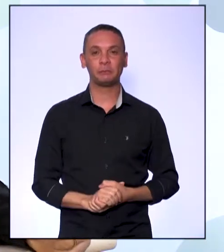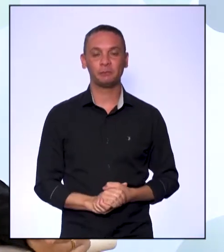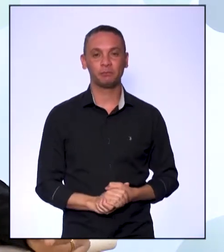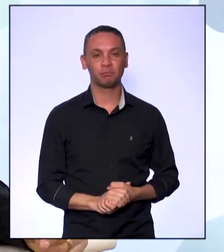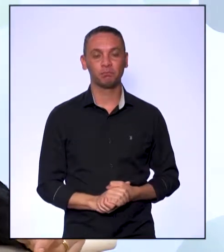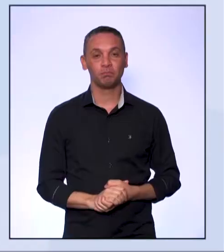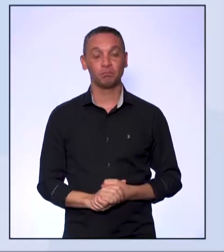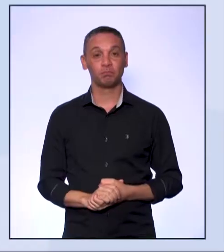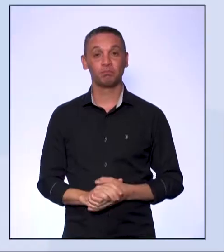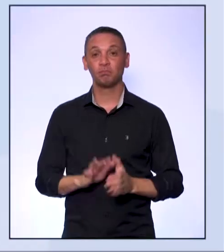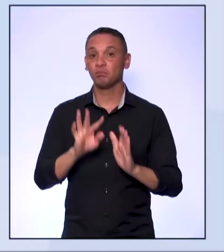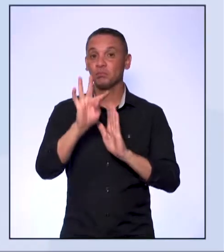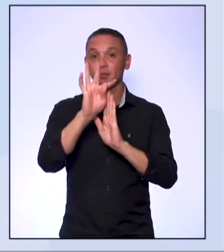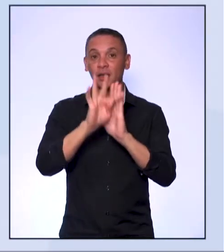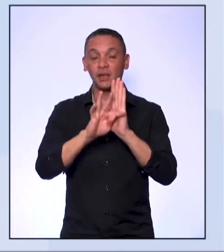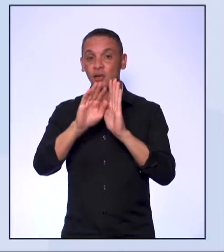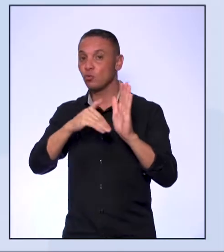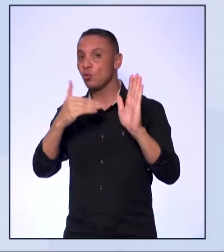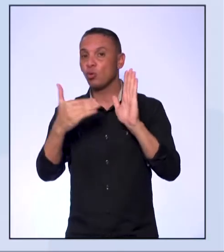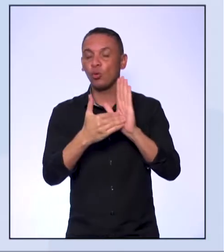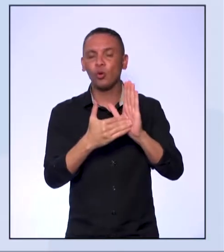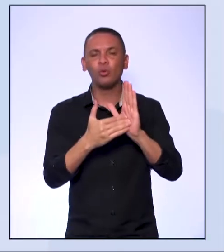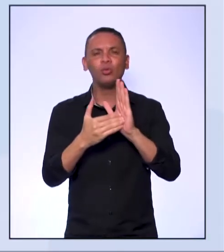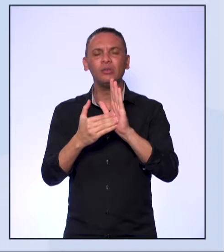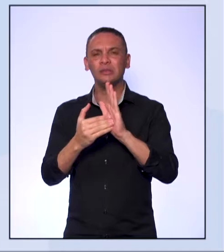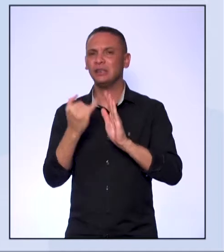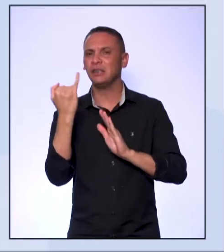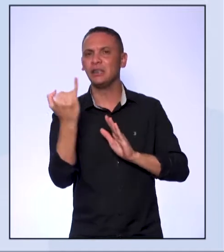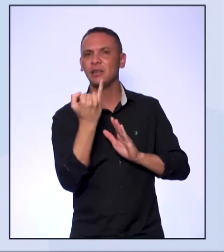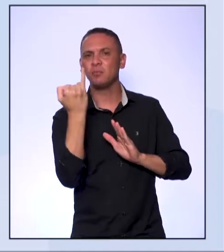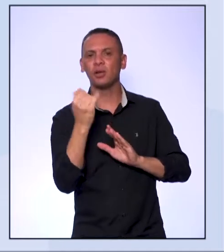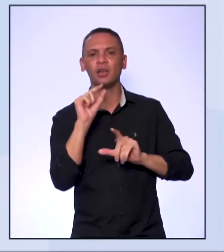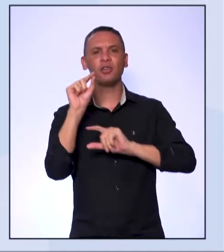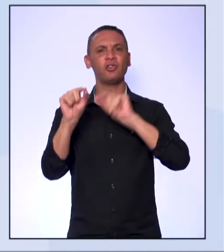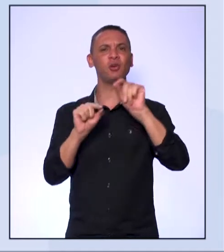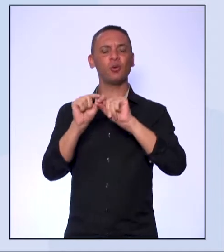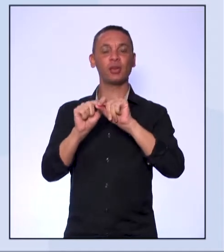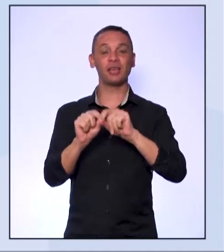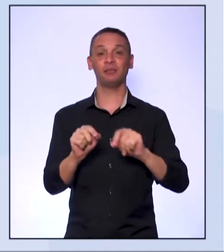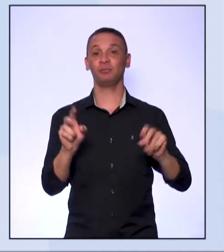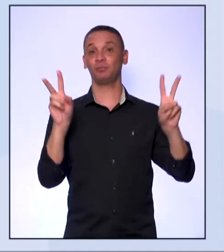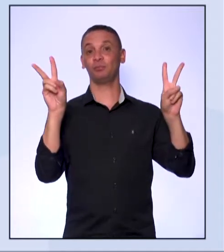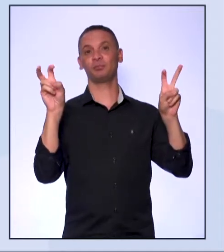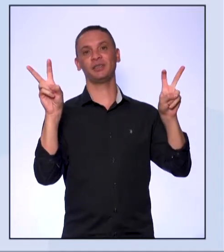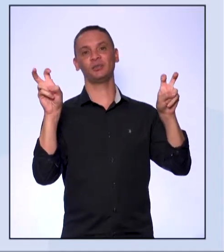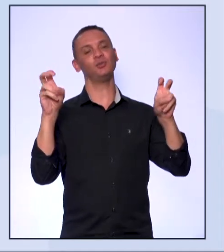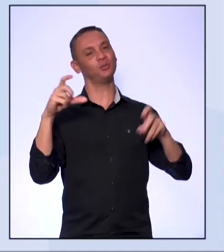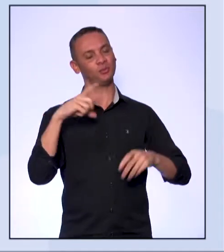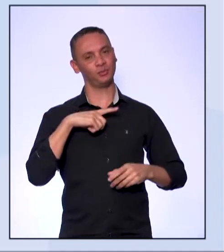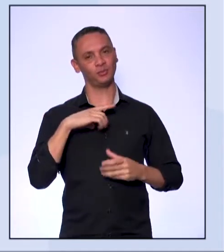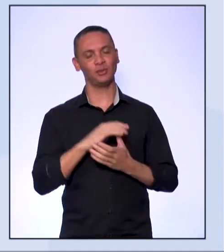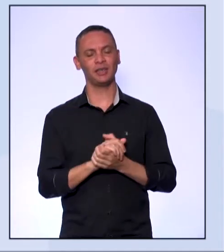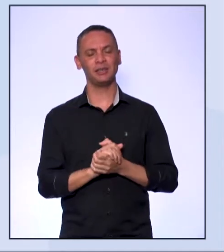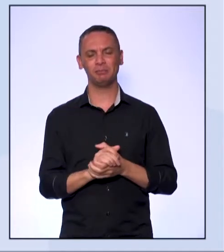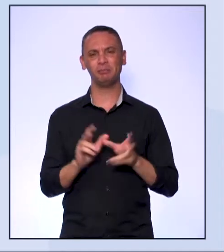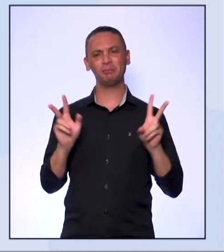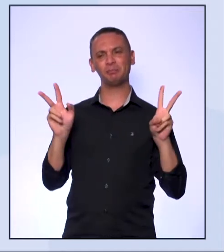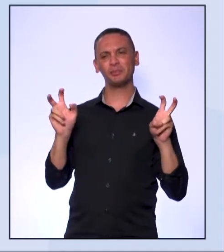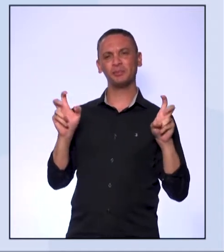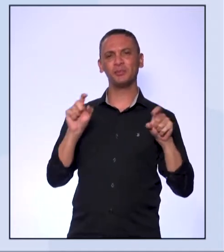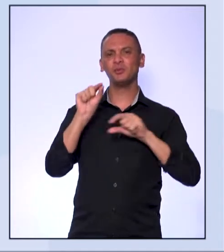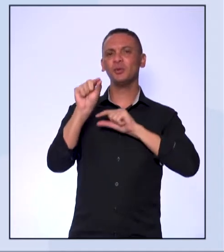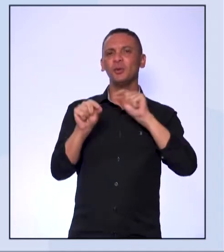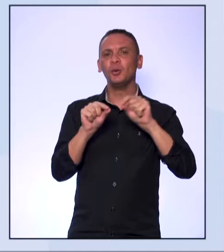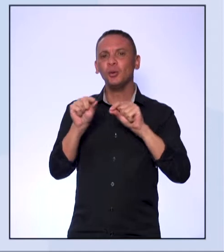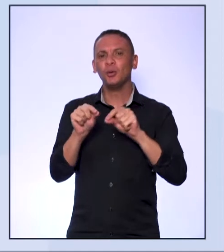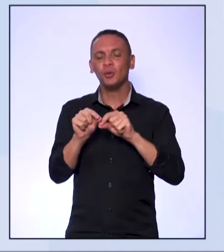Todo texto de artigo de opinião ele tem por base uma questão polêmica. Essa questão polêmica ela é, na verdade,